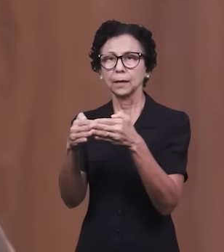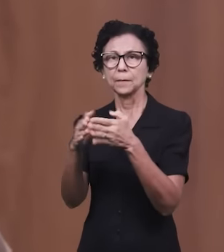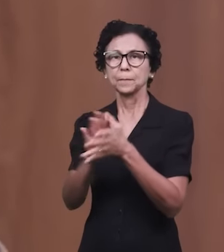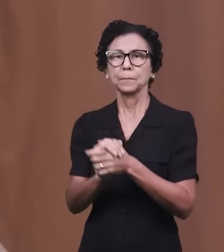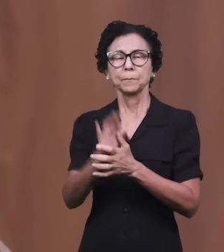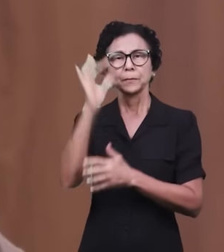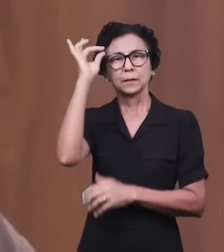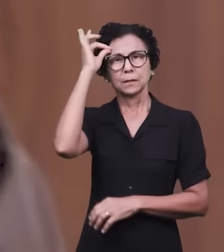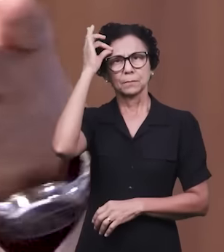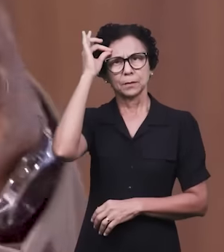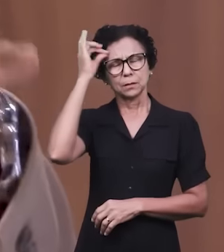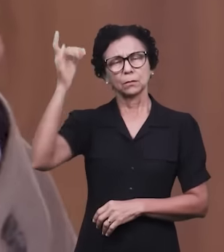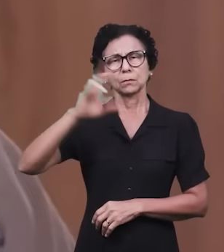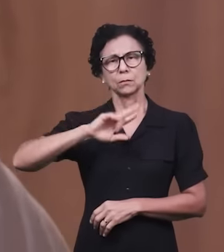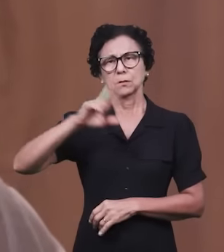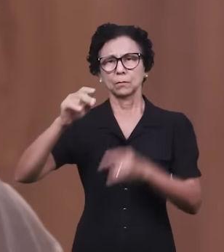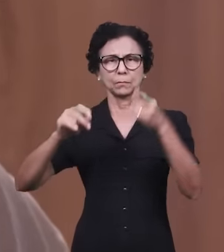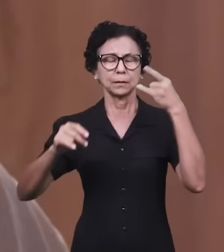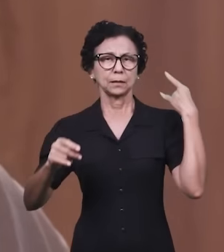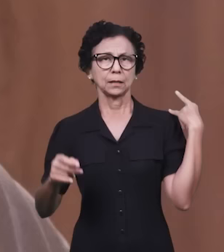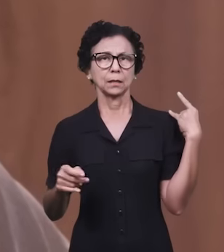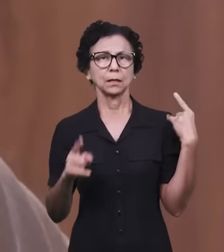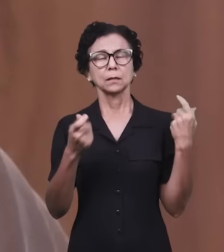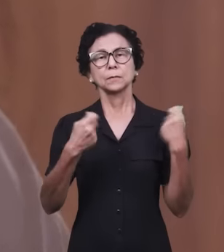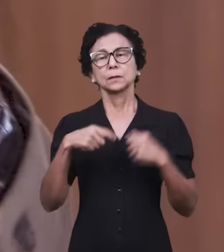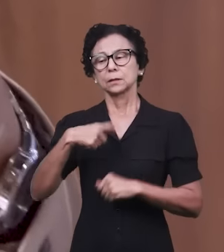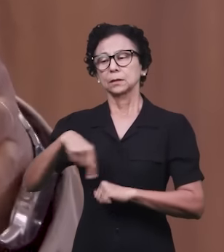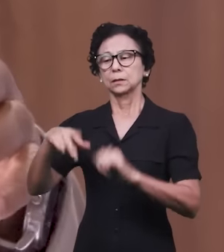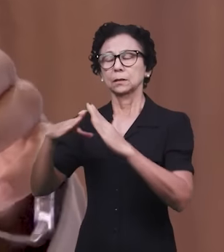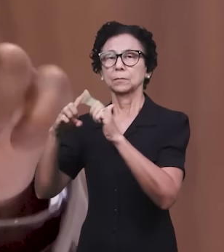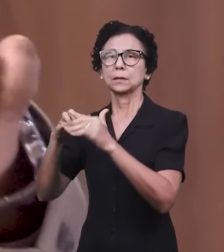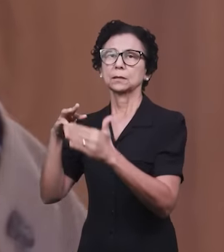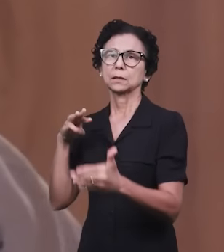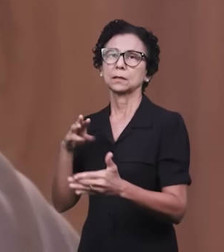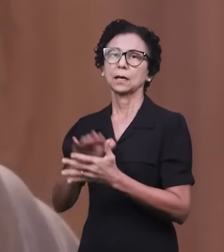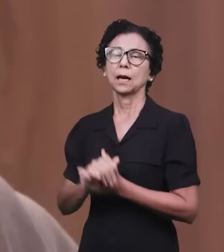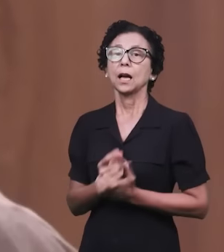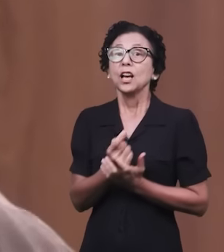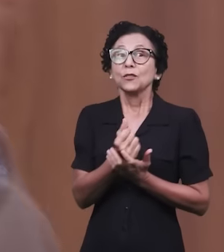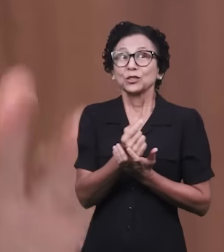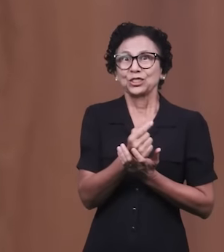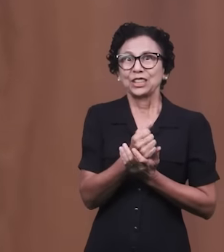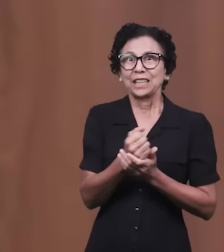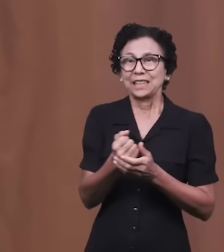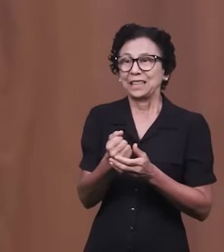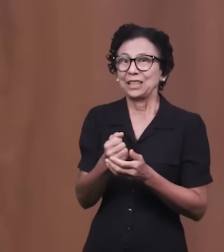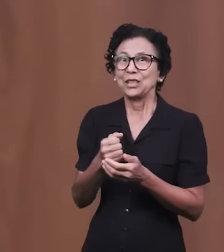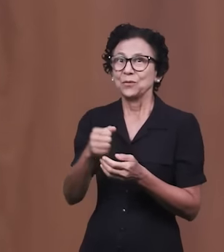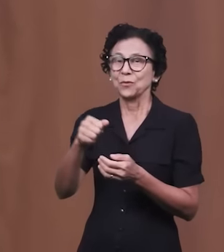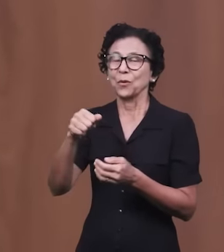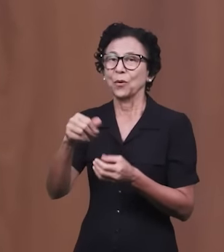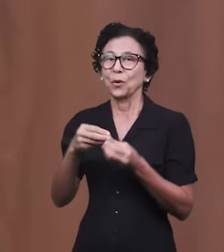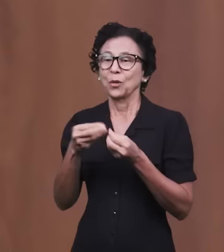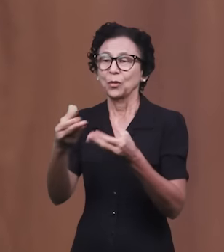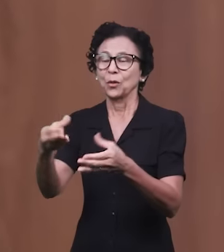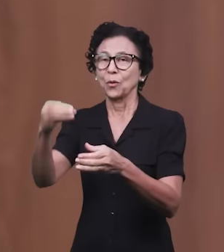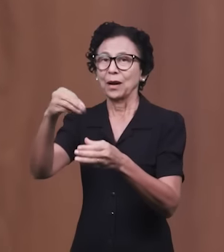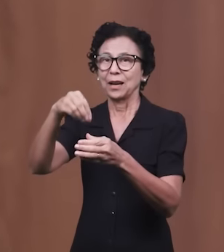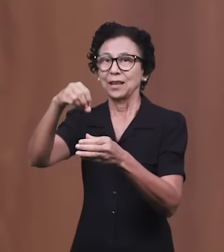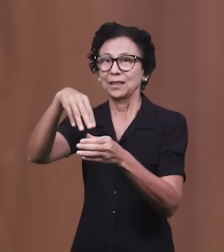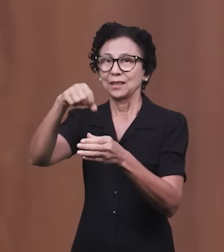espiritual, não preocupando com o material. Você não precisa ir na igreja nossa, eu vou levar um dinheiro para ajudar, não precisa de ajuda nenhuma da igreja, dinheiro seu para